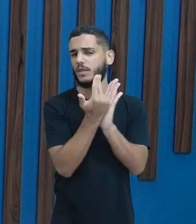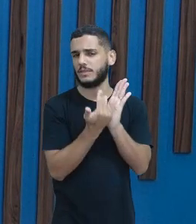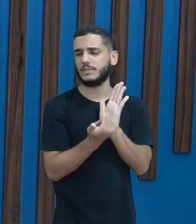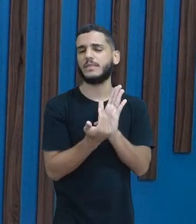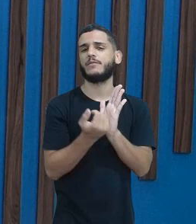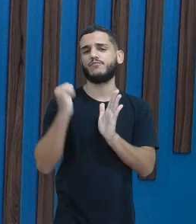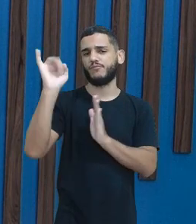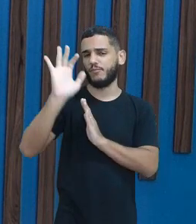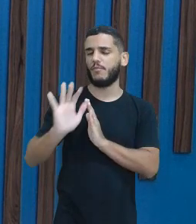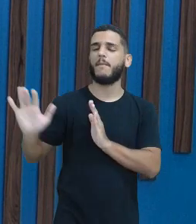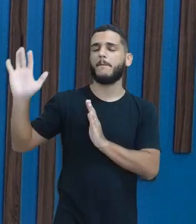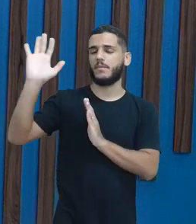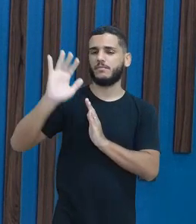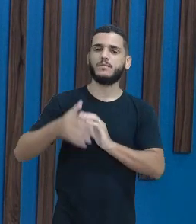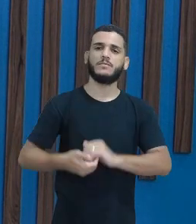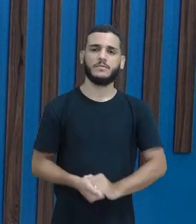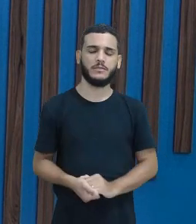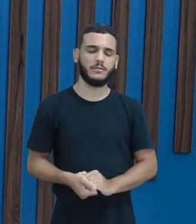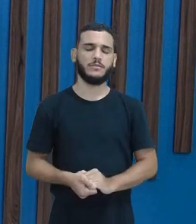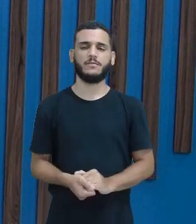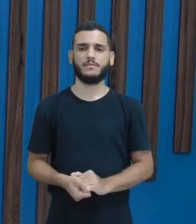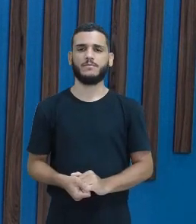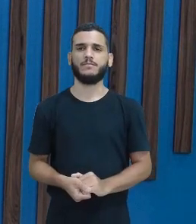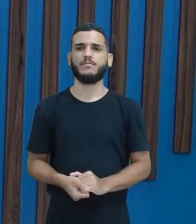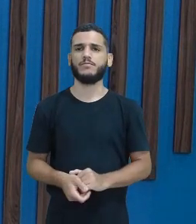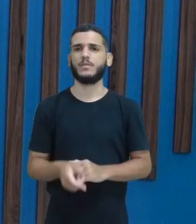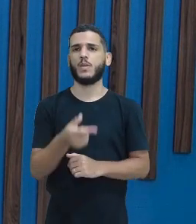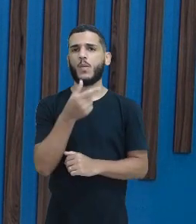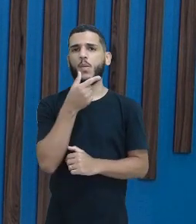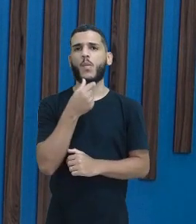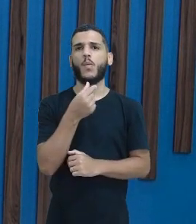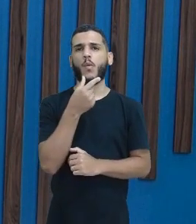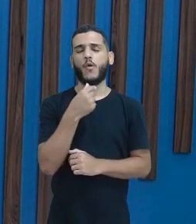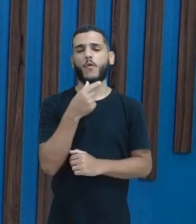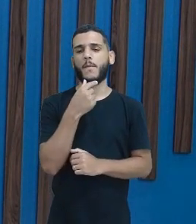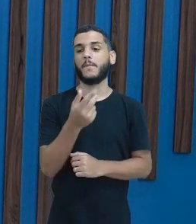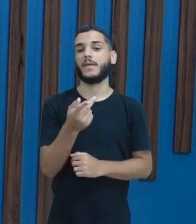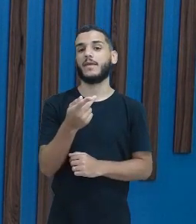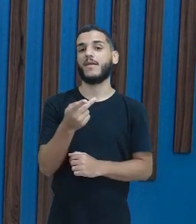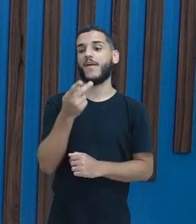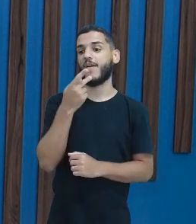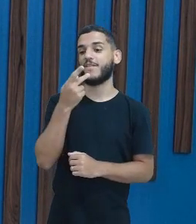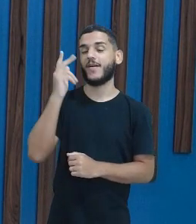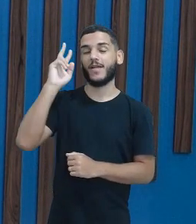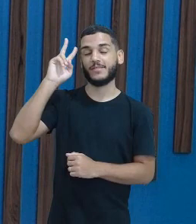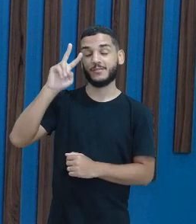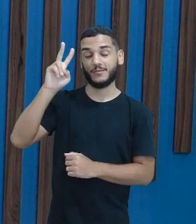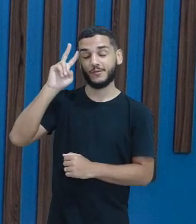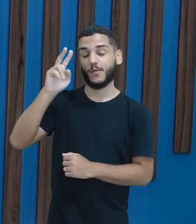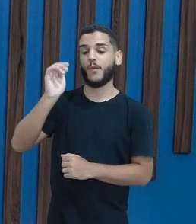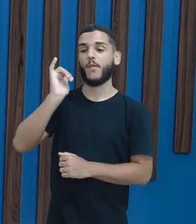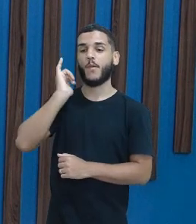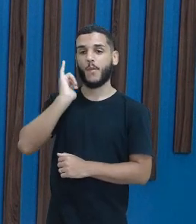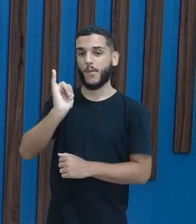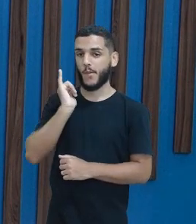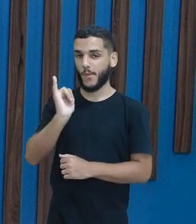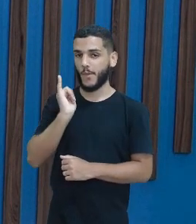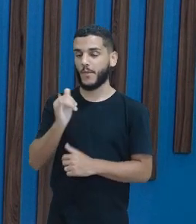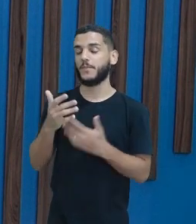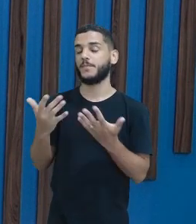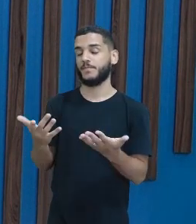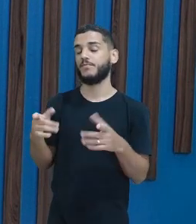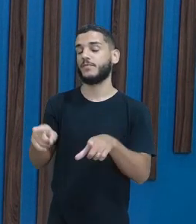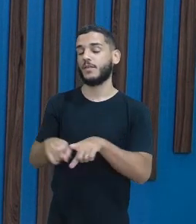ilustração de um homem contador de história lá no Senegal